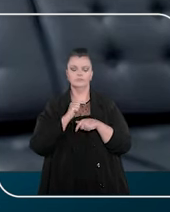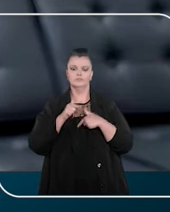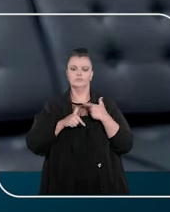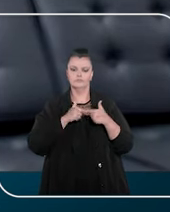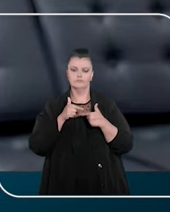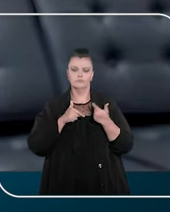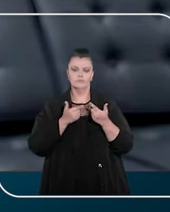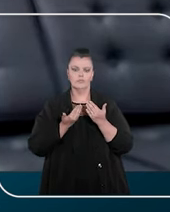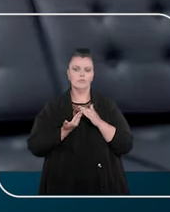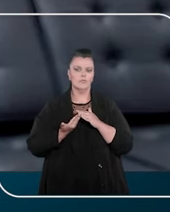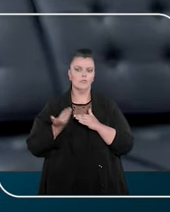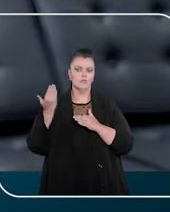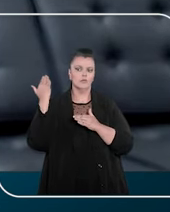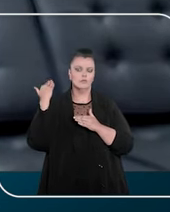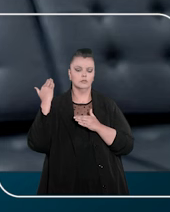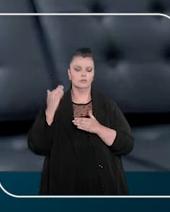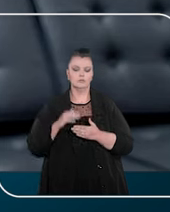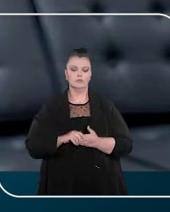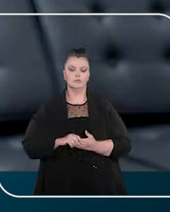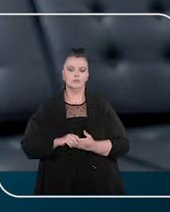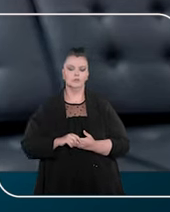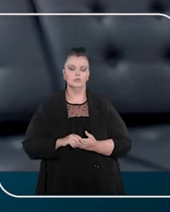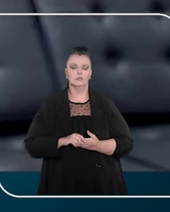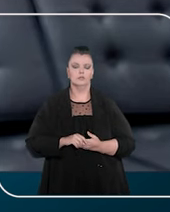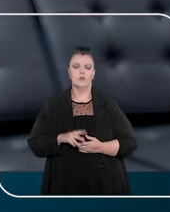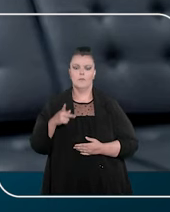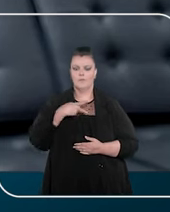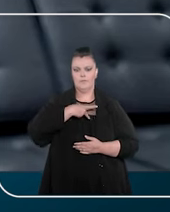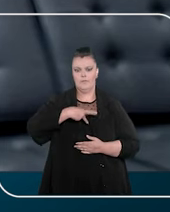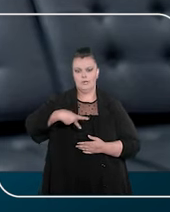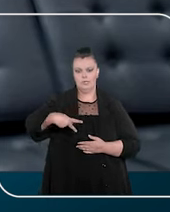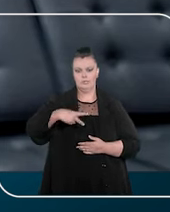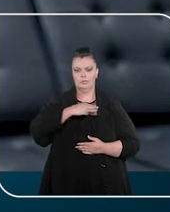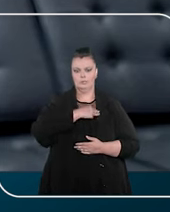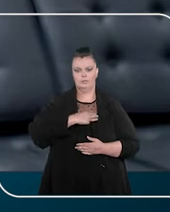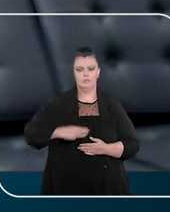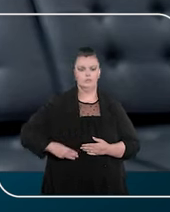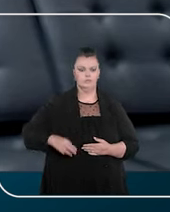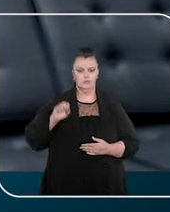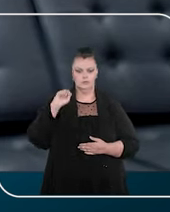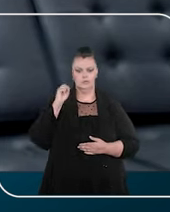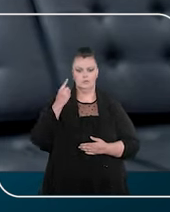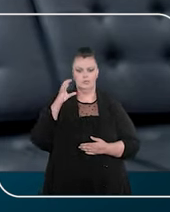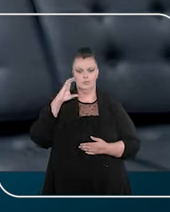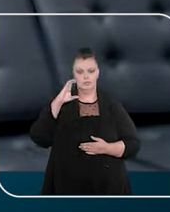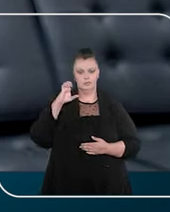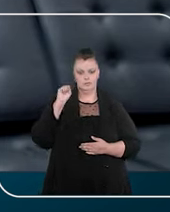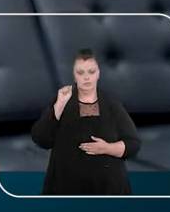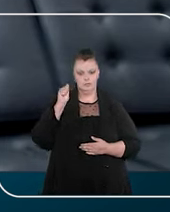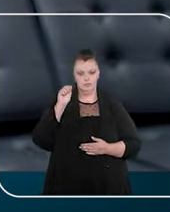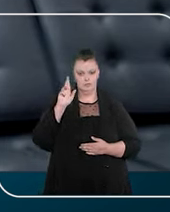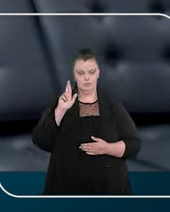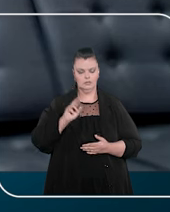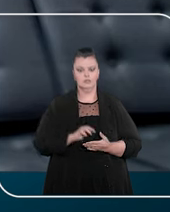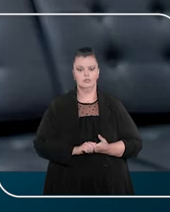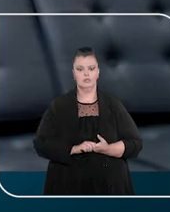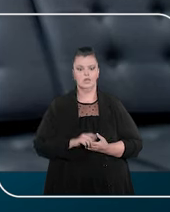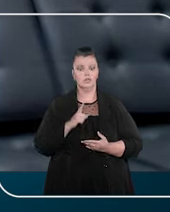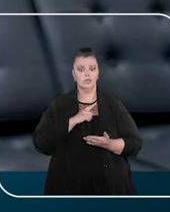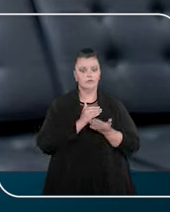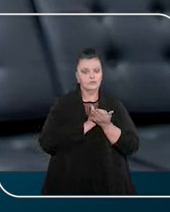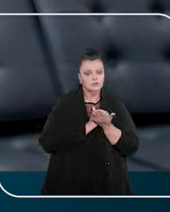algum tempo antes, creio que na presidência do ministro César Aço, se deu início ao